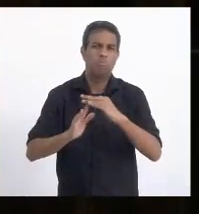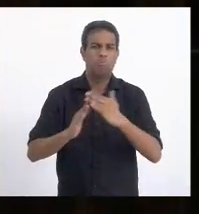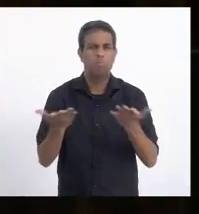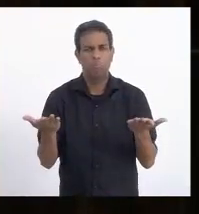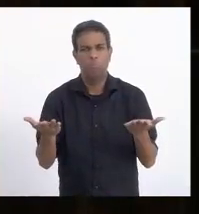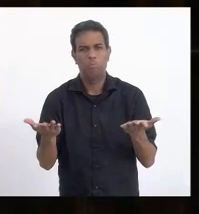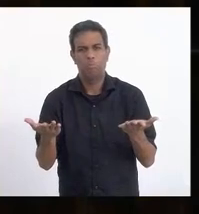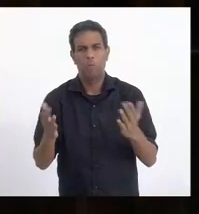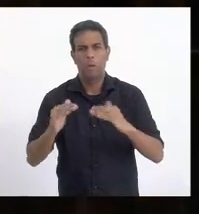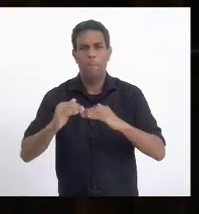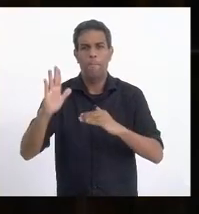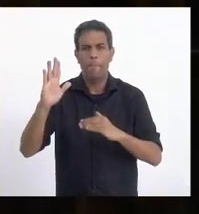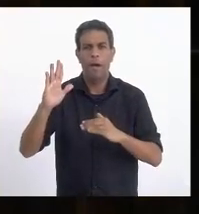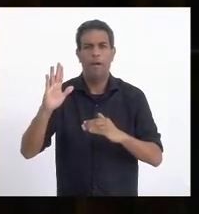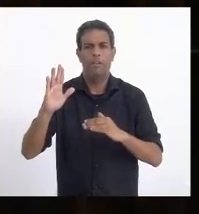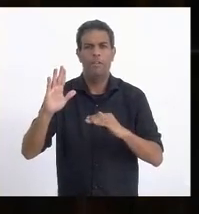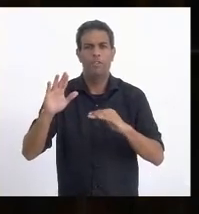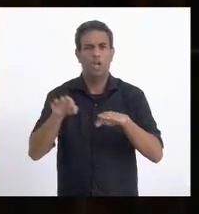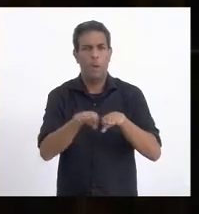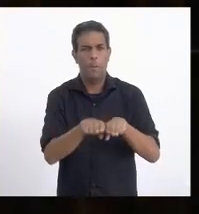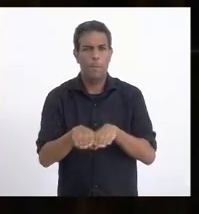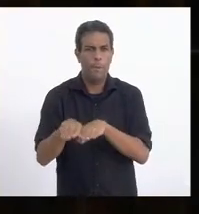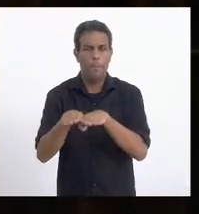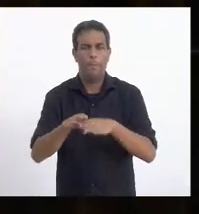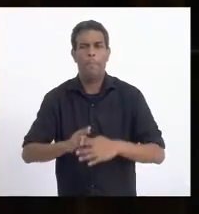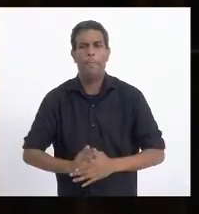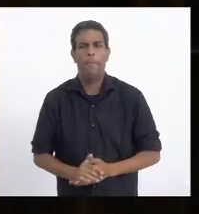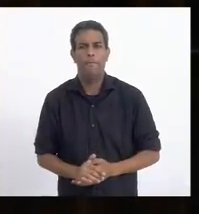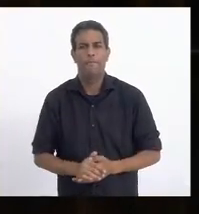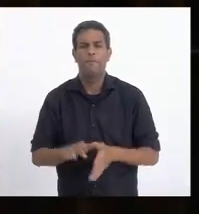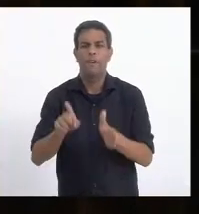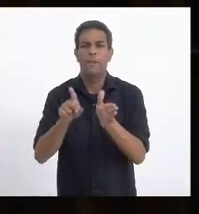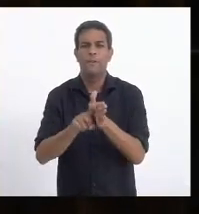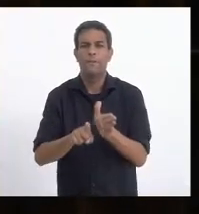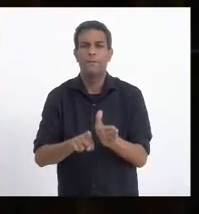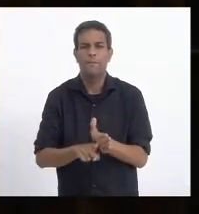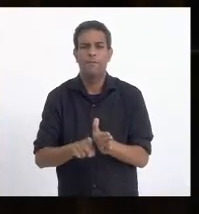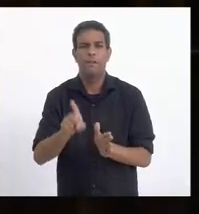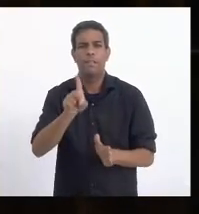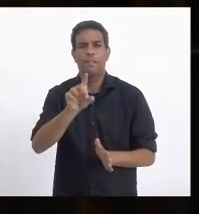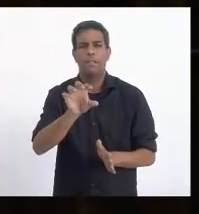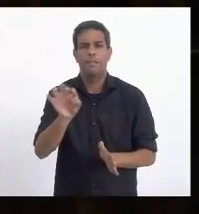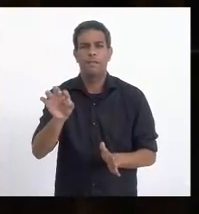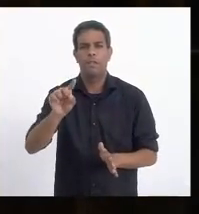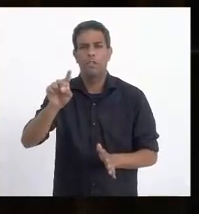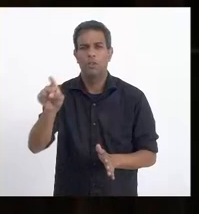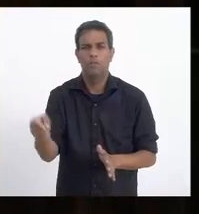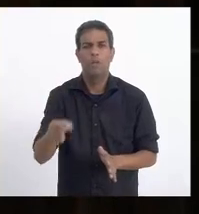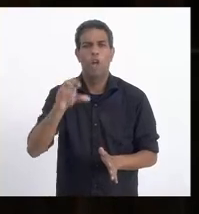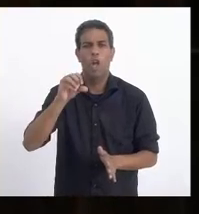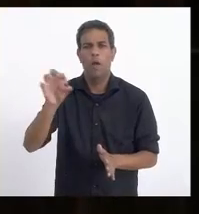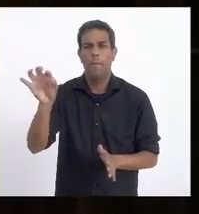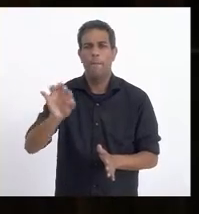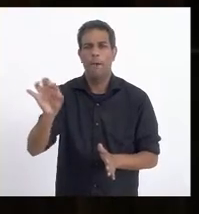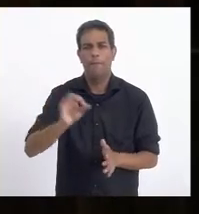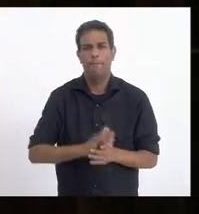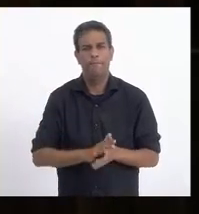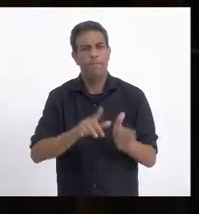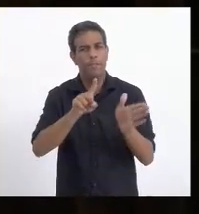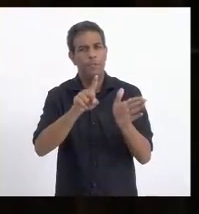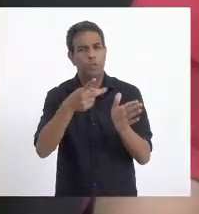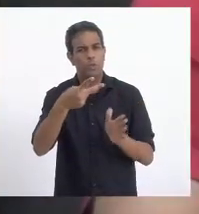do salário mínimo regional vai descontar 10 e meio por cento vai